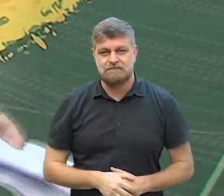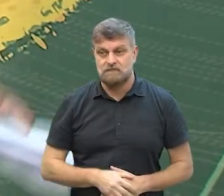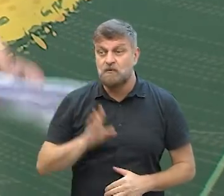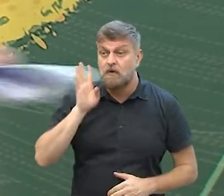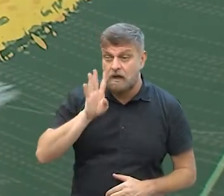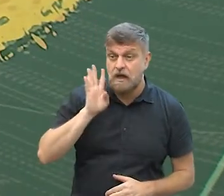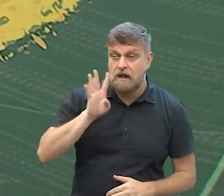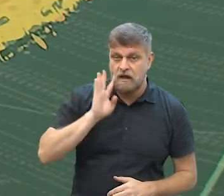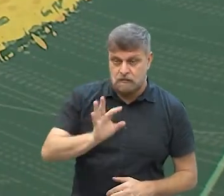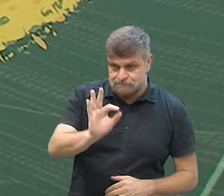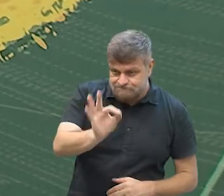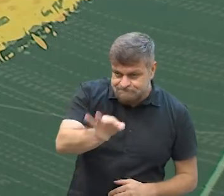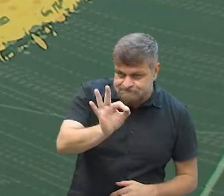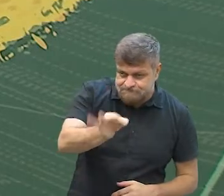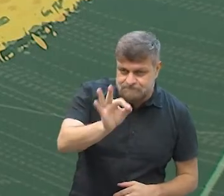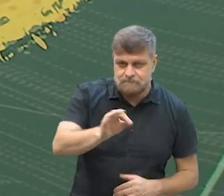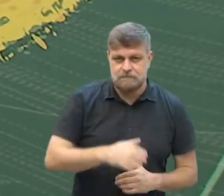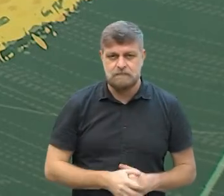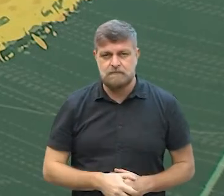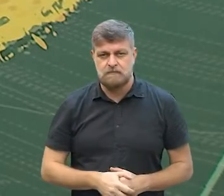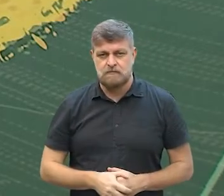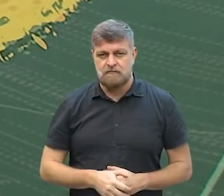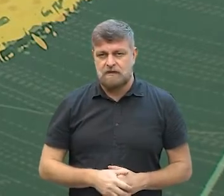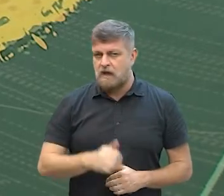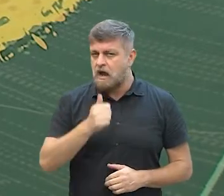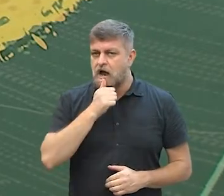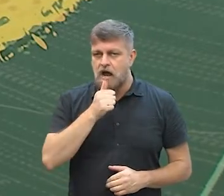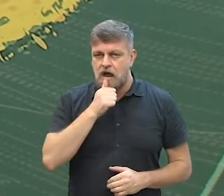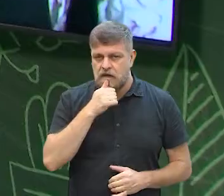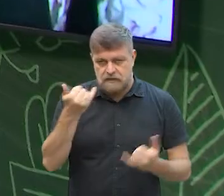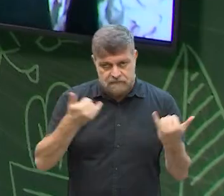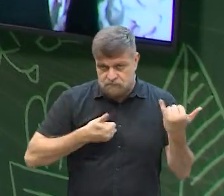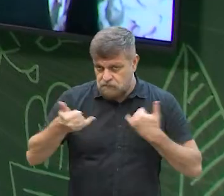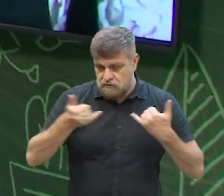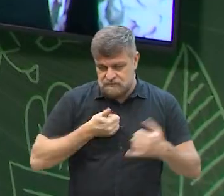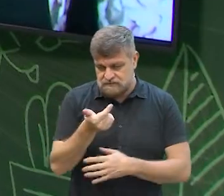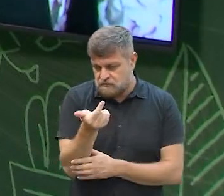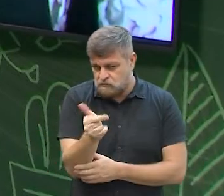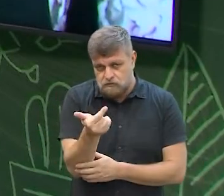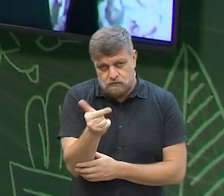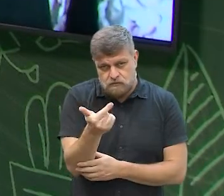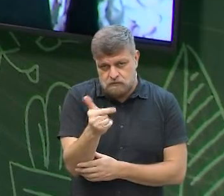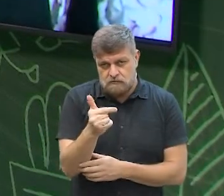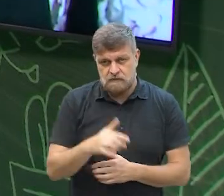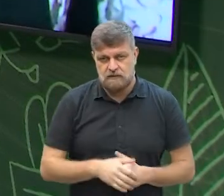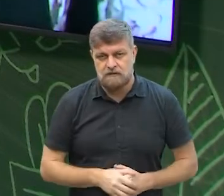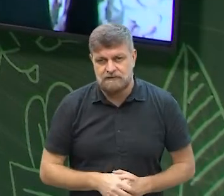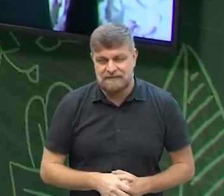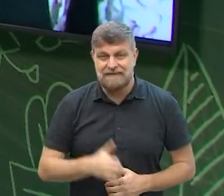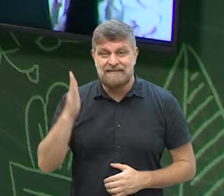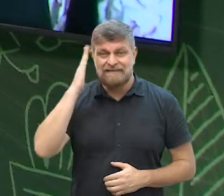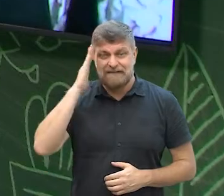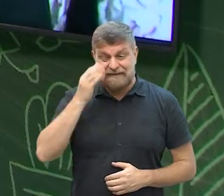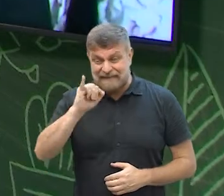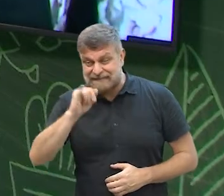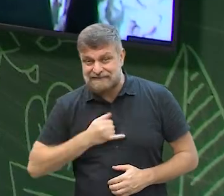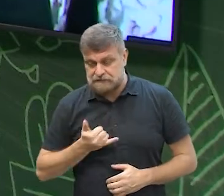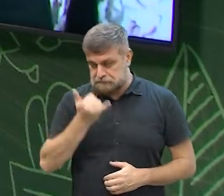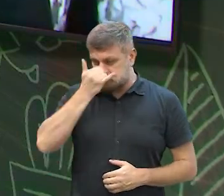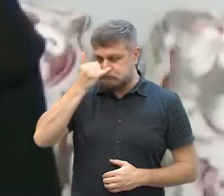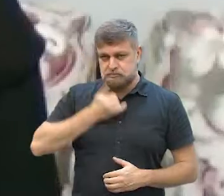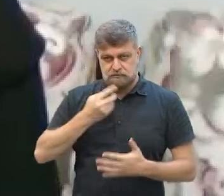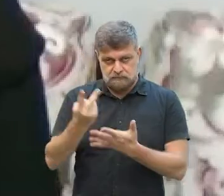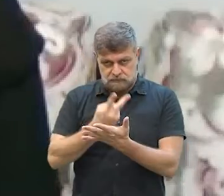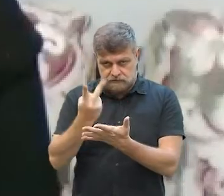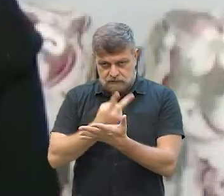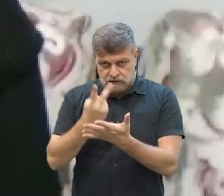Bacana, é exatamente isso que eu ia perguntar, então vocês ainda não têm essa informação. Eu ia perguntar justamente isso com relação a efeito colateral, ainda não se sabe.